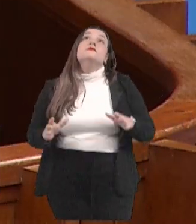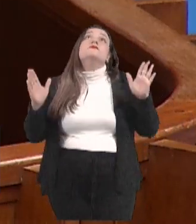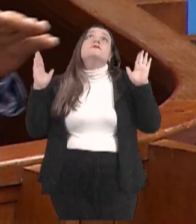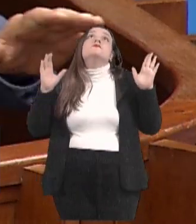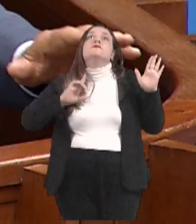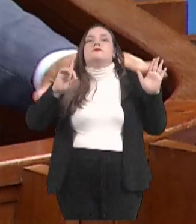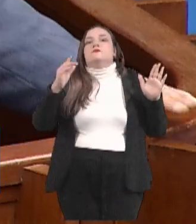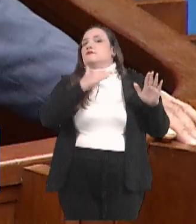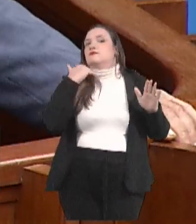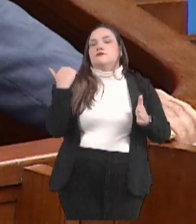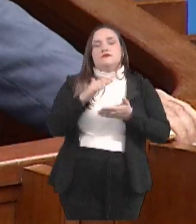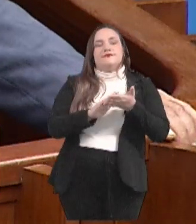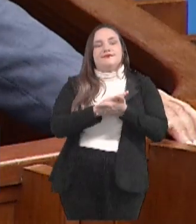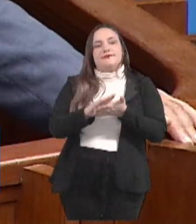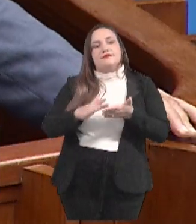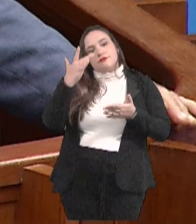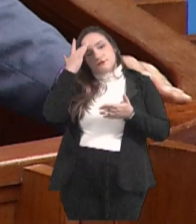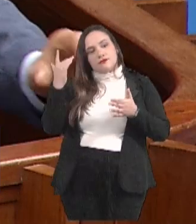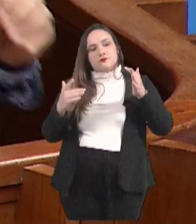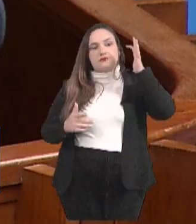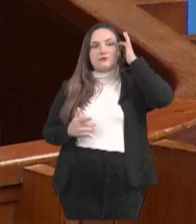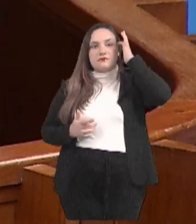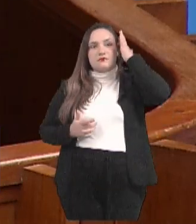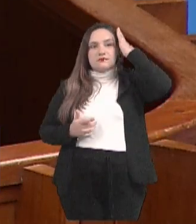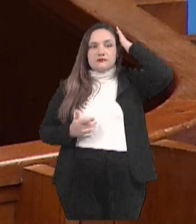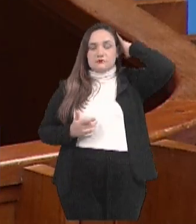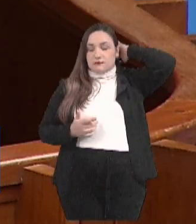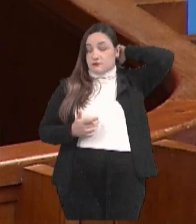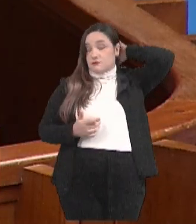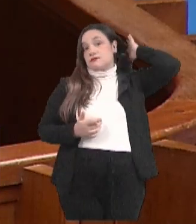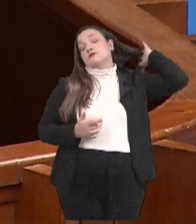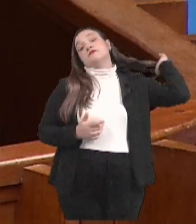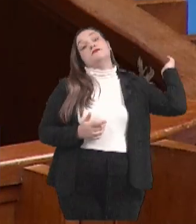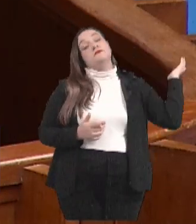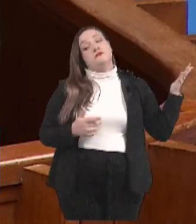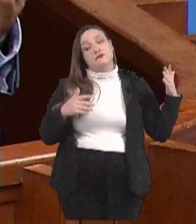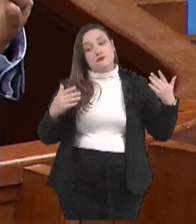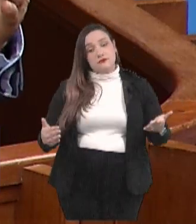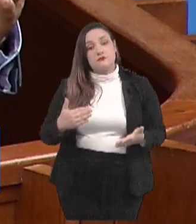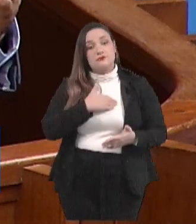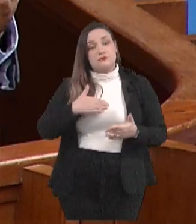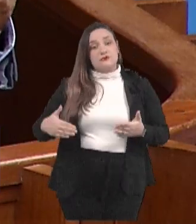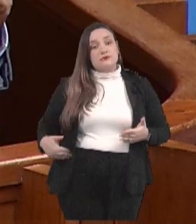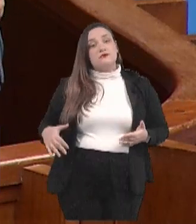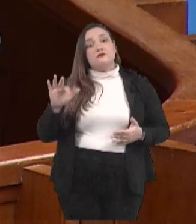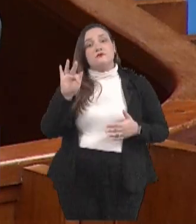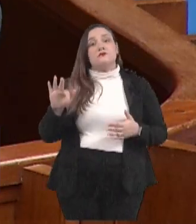ninguém, e o governo federal militar